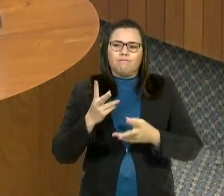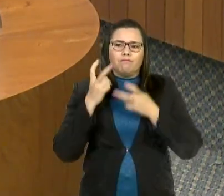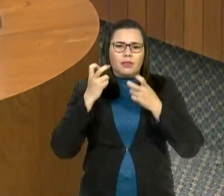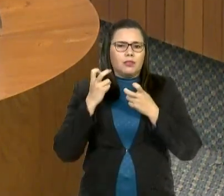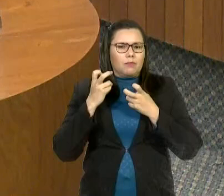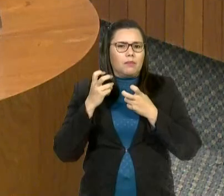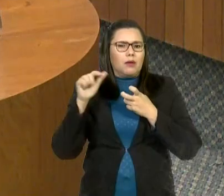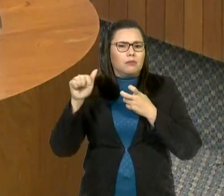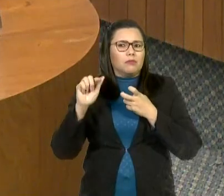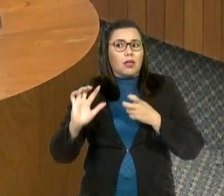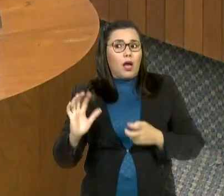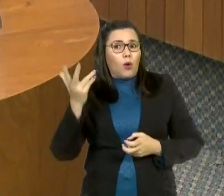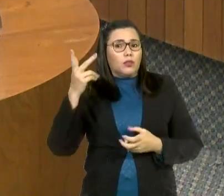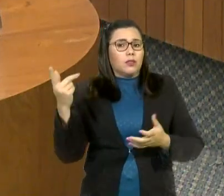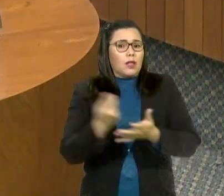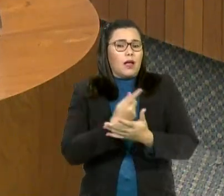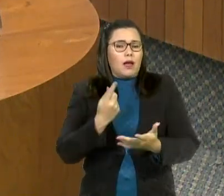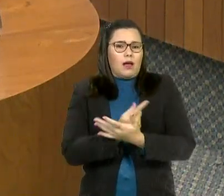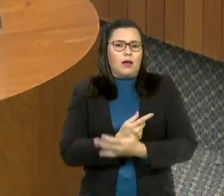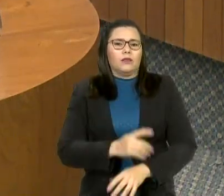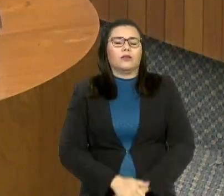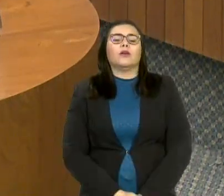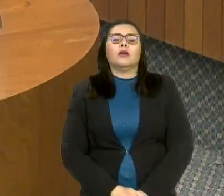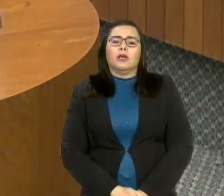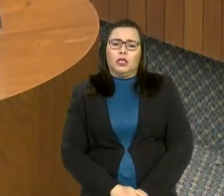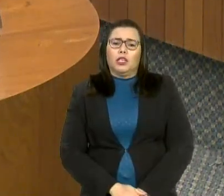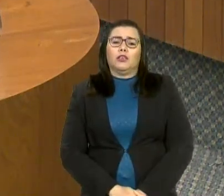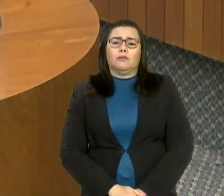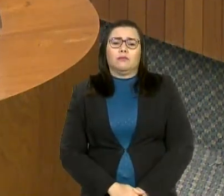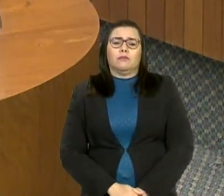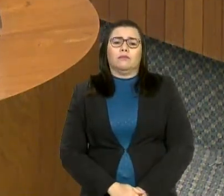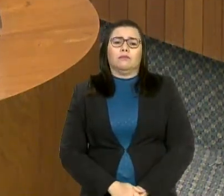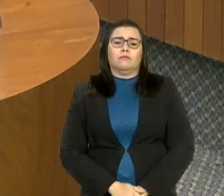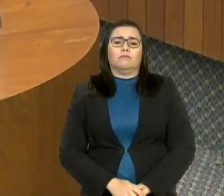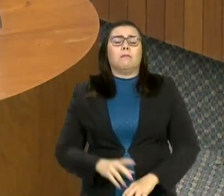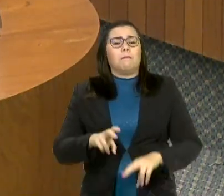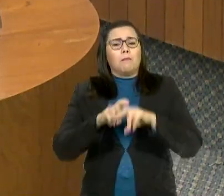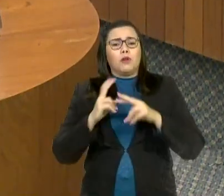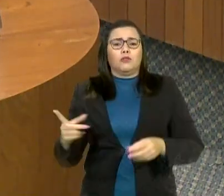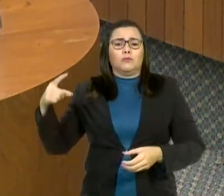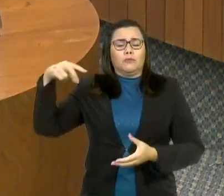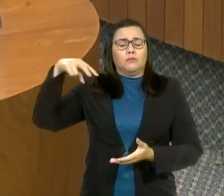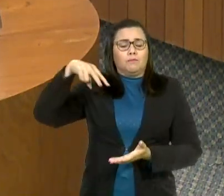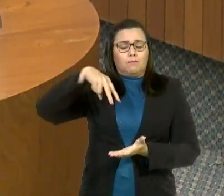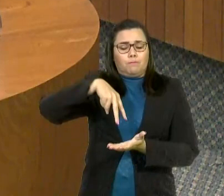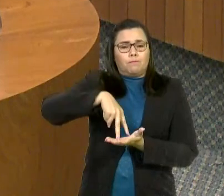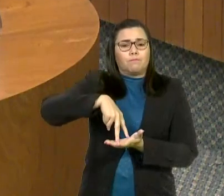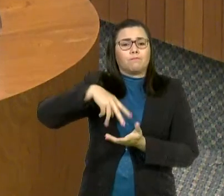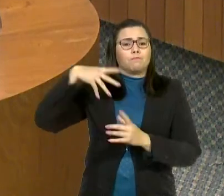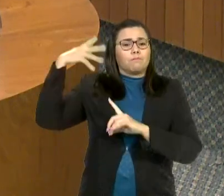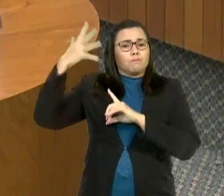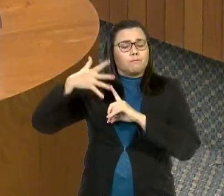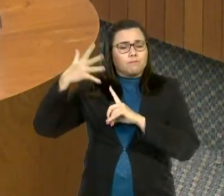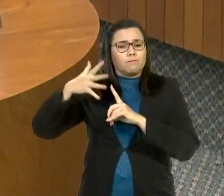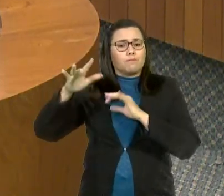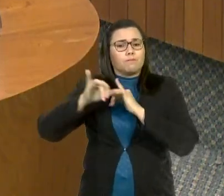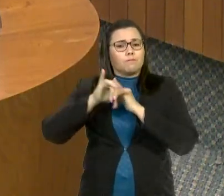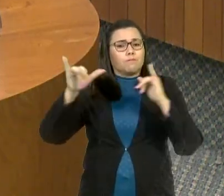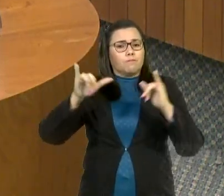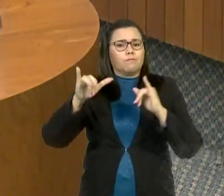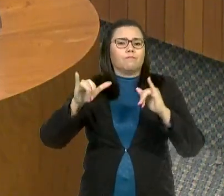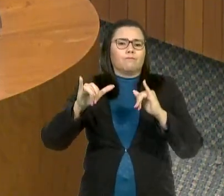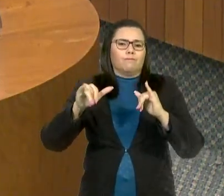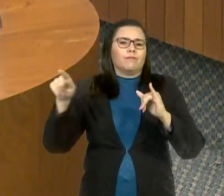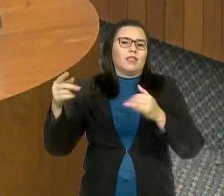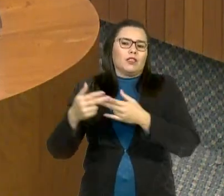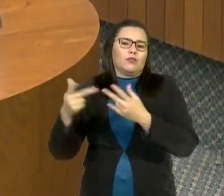acontecendo e trouxe debate para essa casa. E é importante que a gente não deixe essa questão esfriar. Realmente tem que